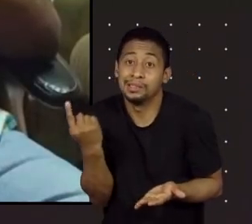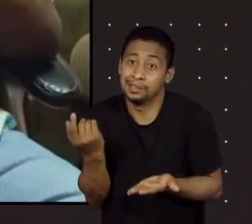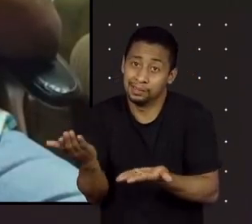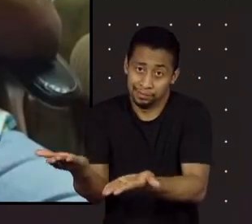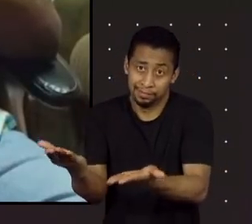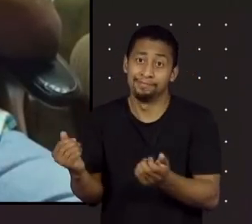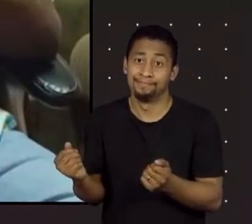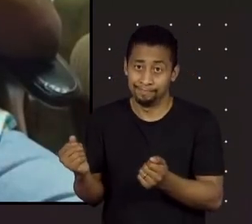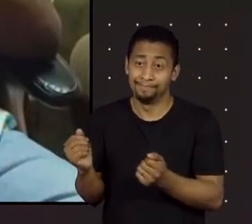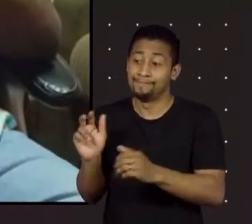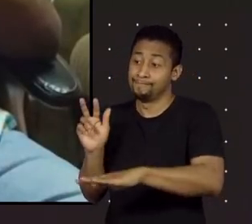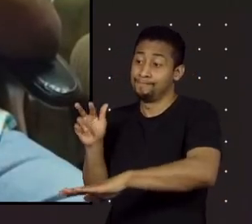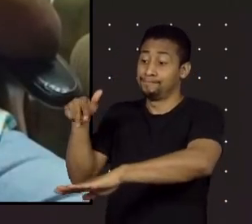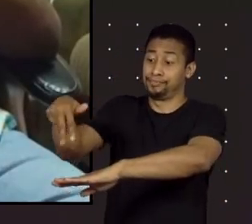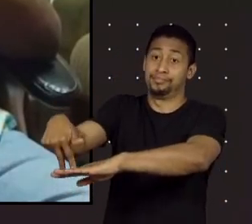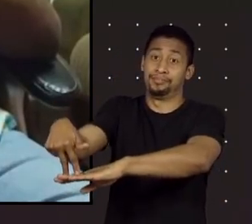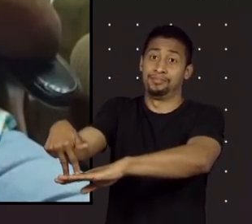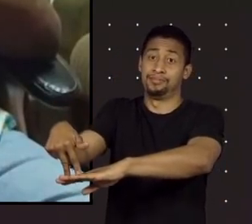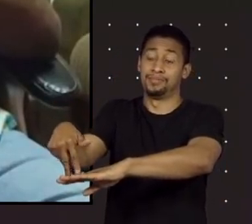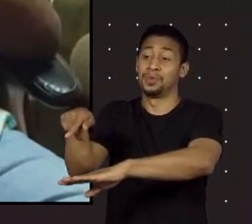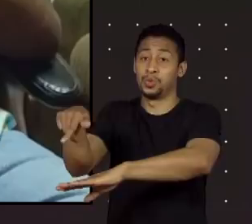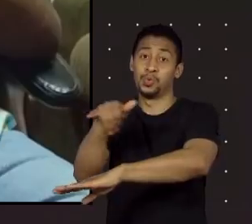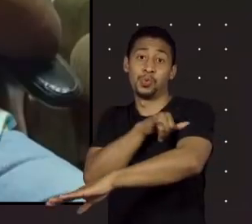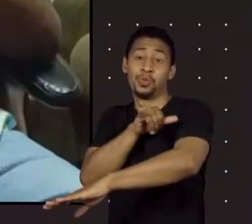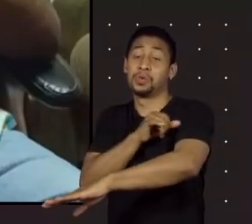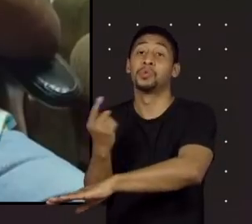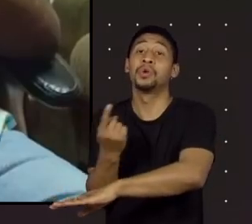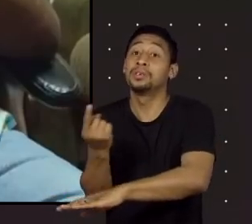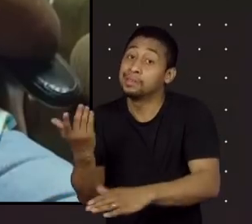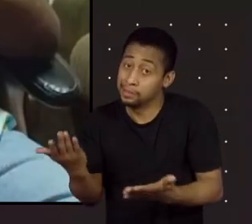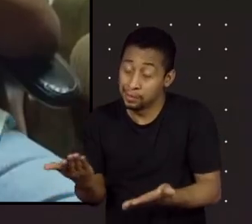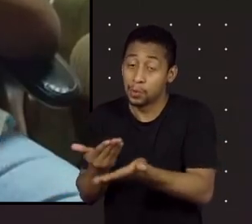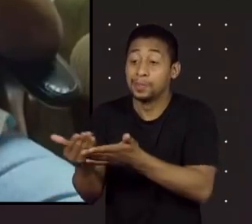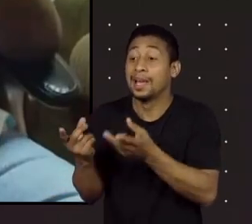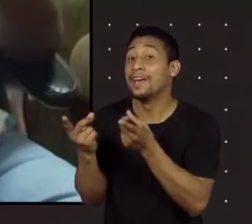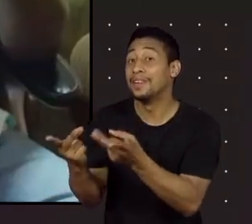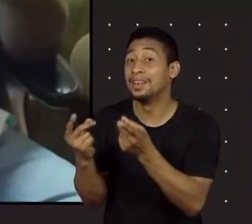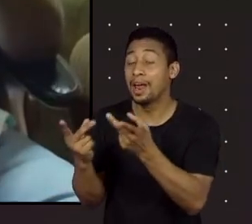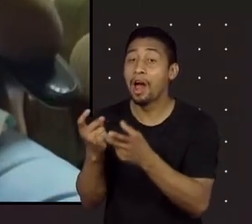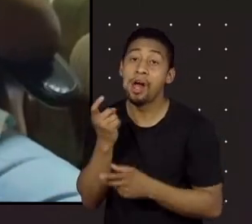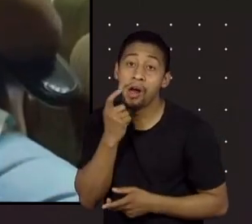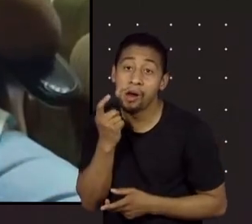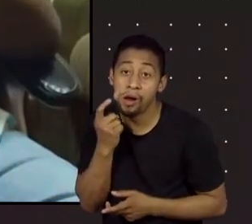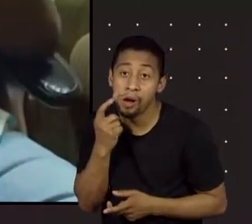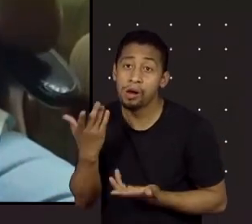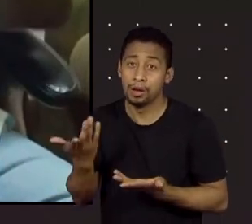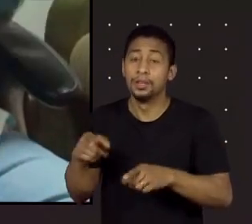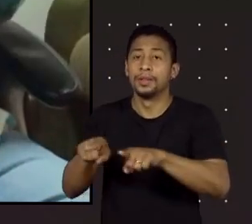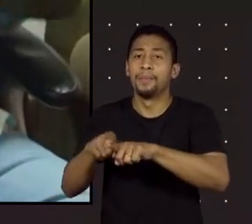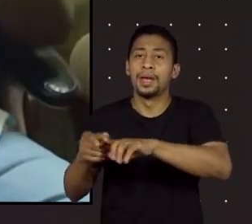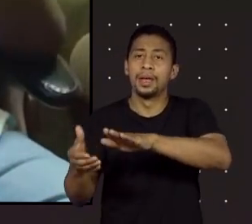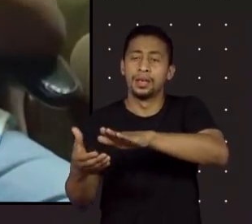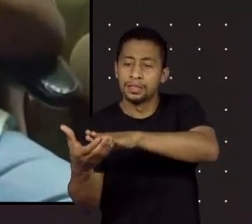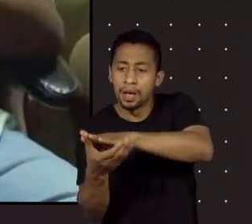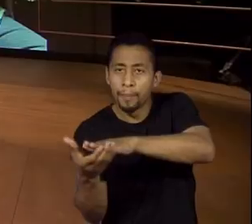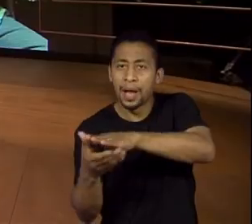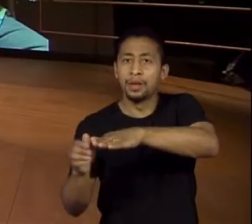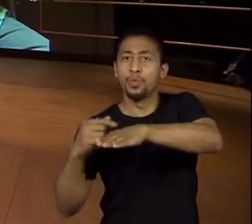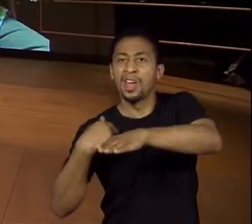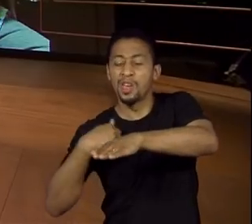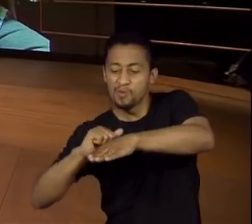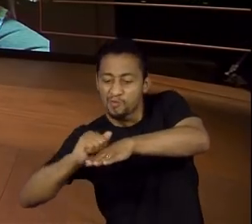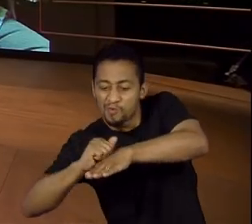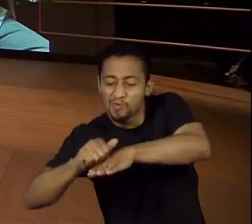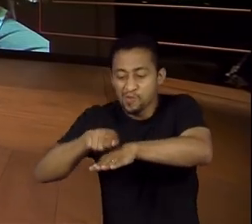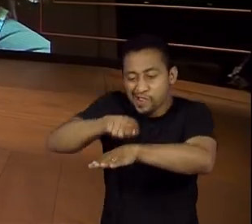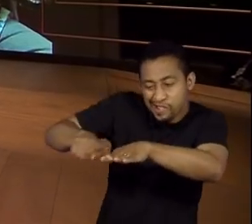E fui vender bala, né, engraxar. Tinha ali uma favela perto da Central